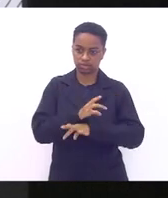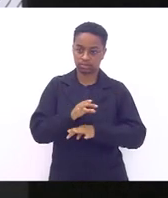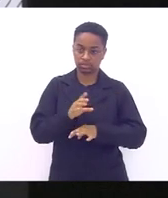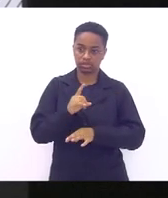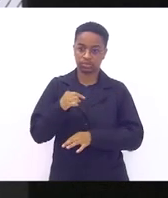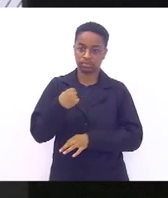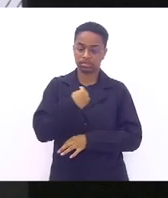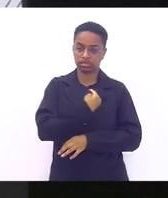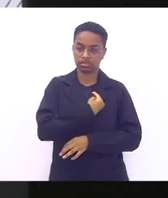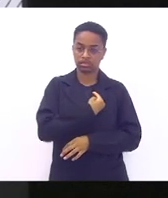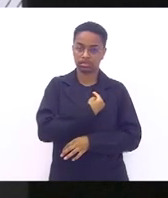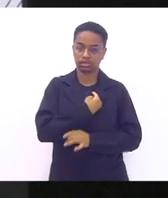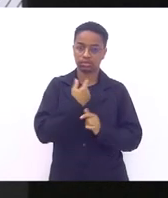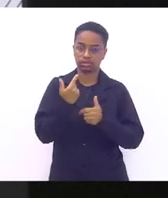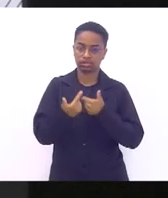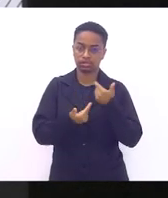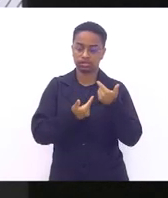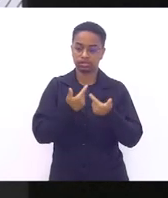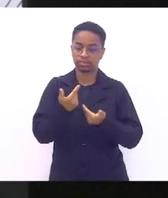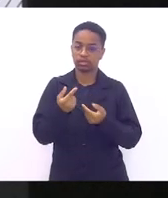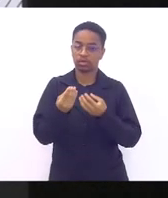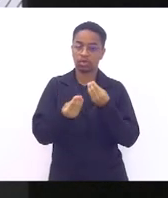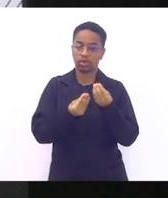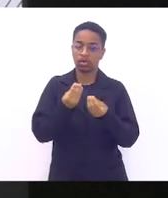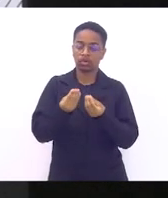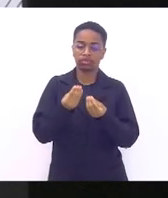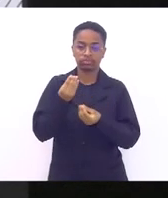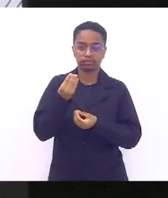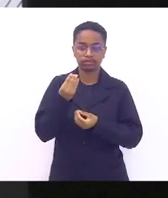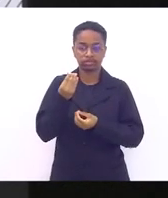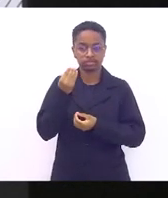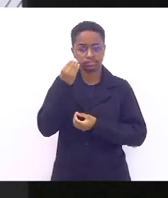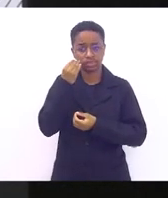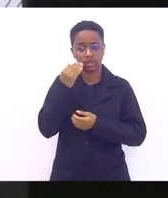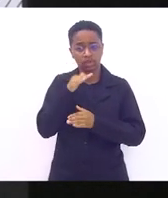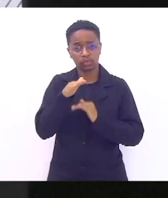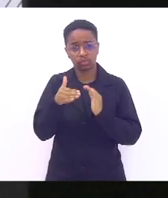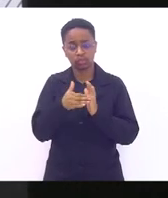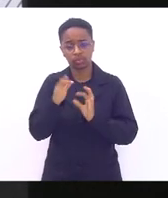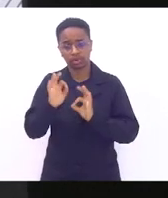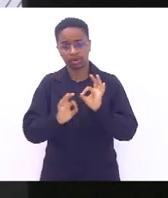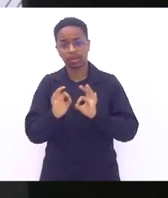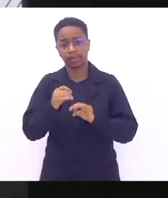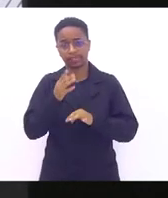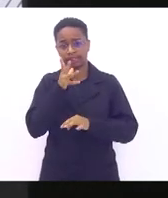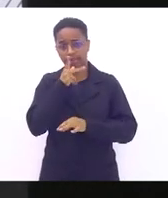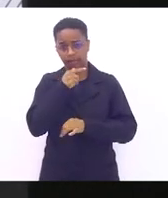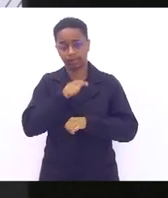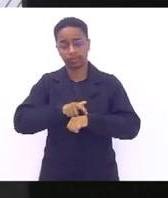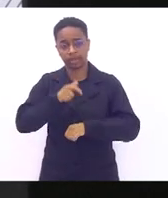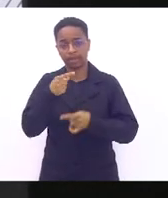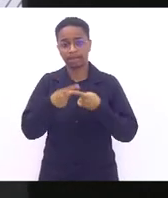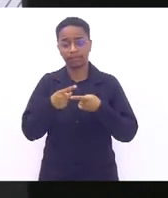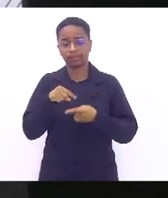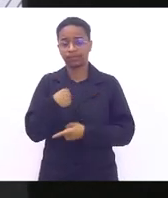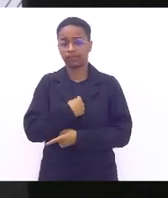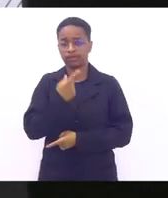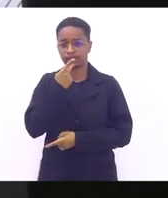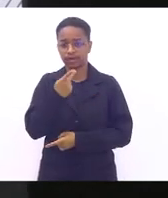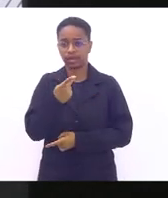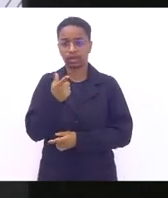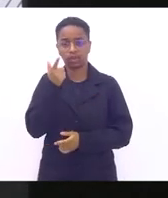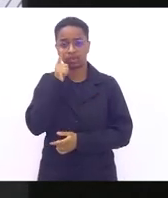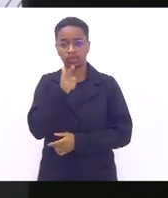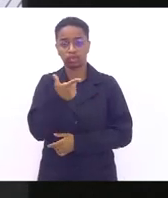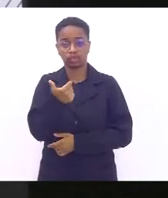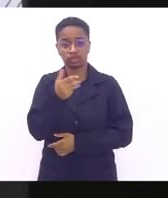a gente trabalhou no sentido de estabelecer. Isso tudo tomou tempo. Quando a gente fala que a gente executou 12 milhões no